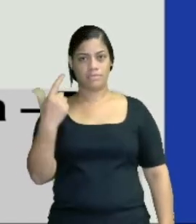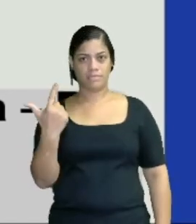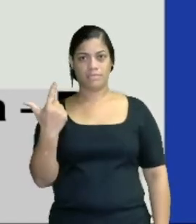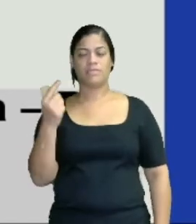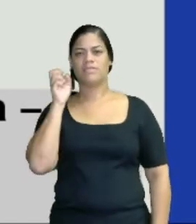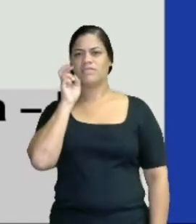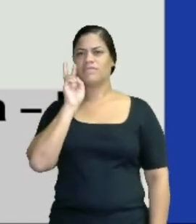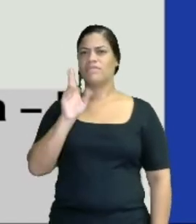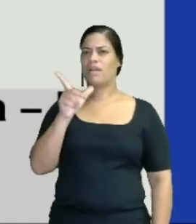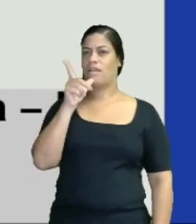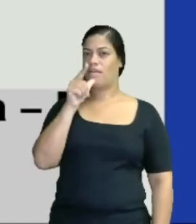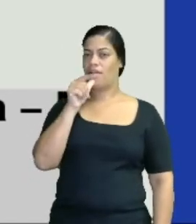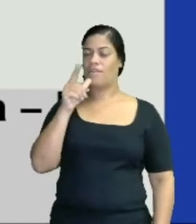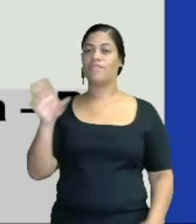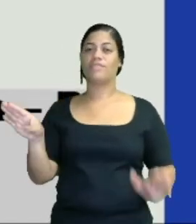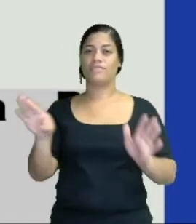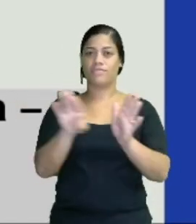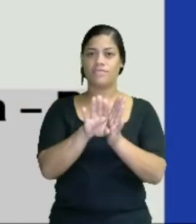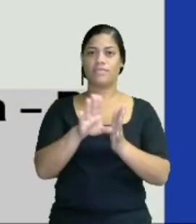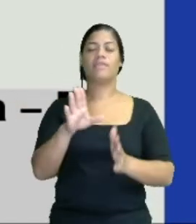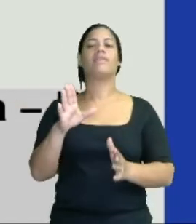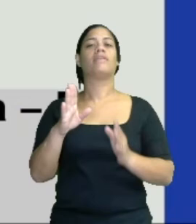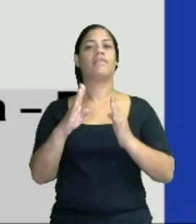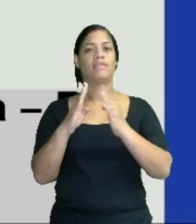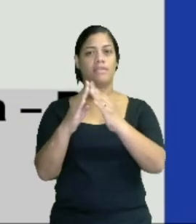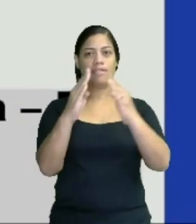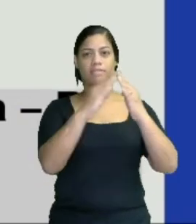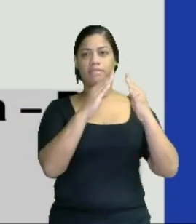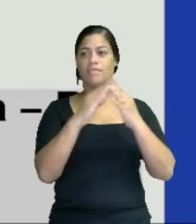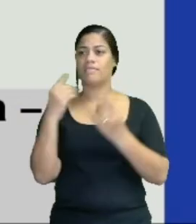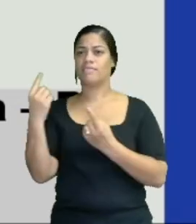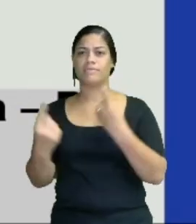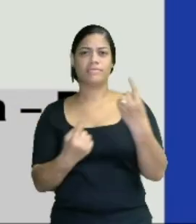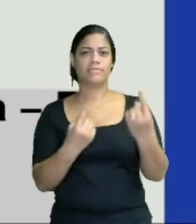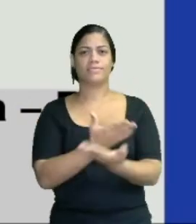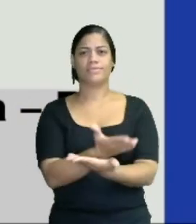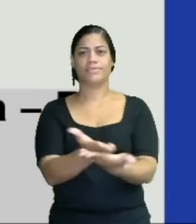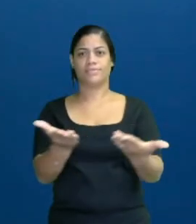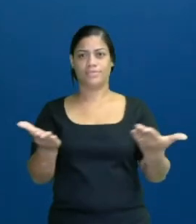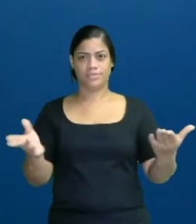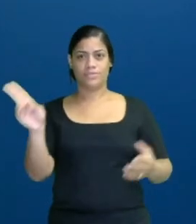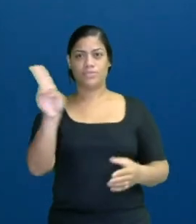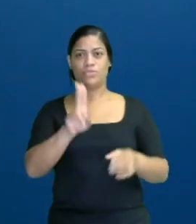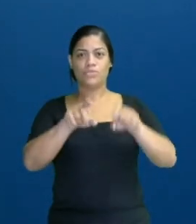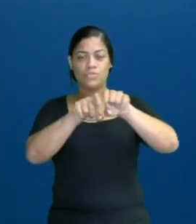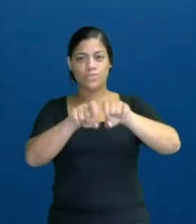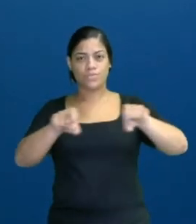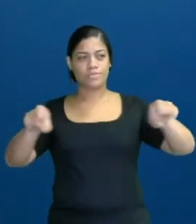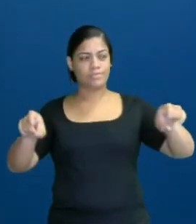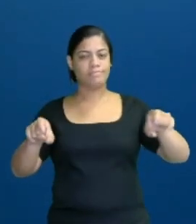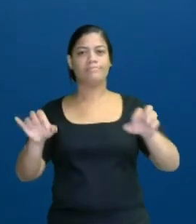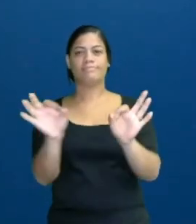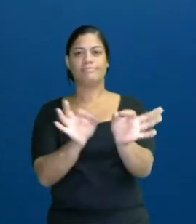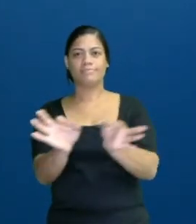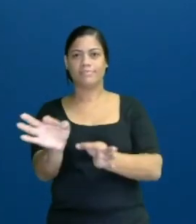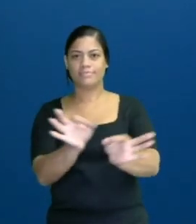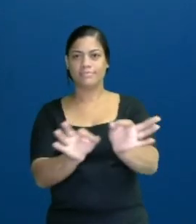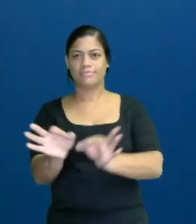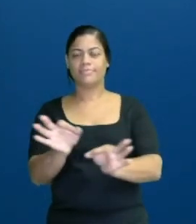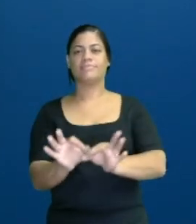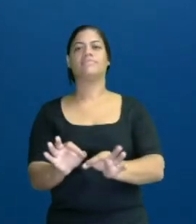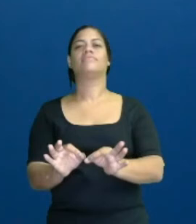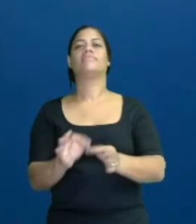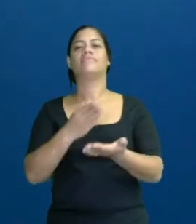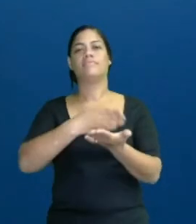aí, que vai para lá na nossa torneira através das encanações, né? E da distribuição que a gente tem